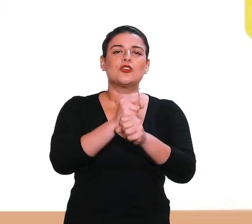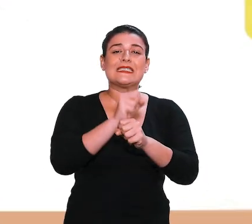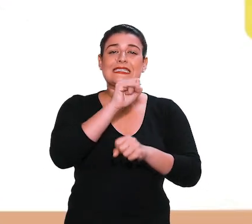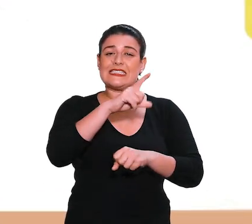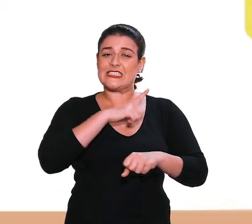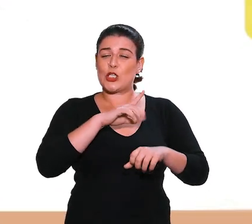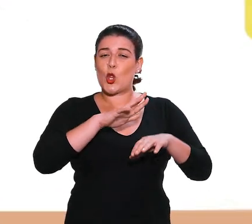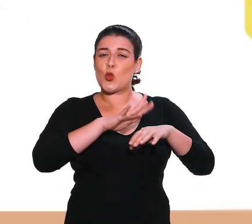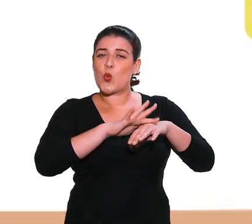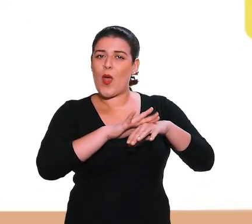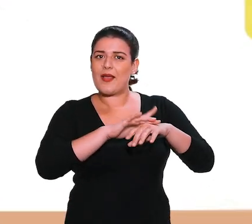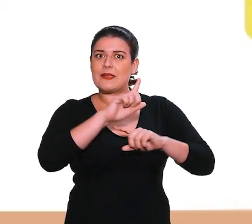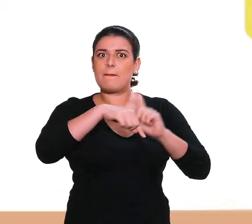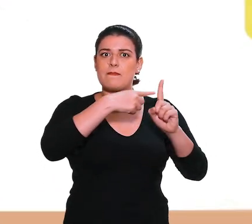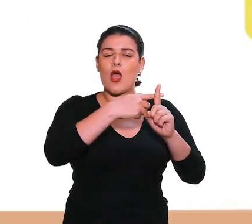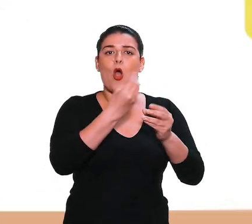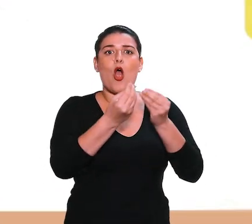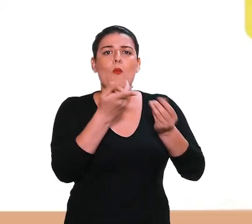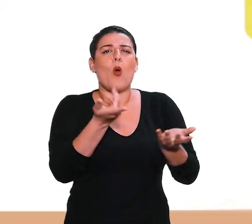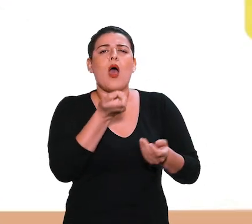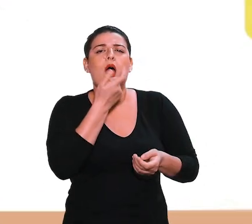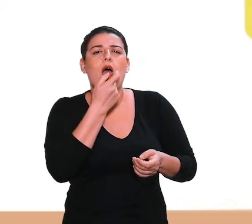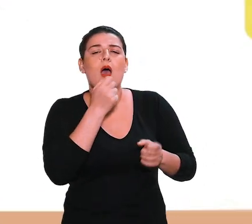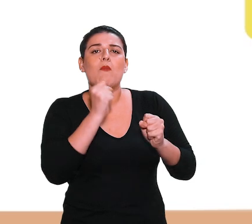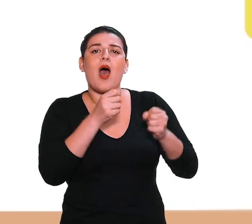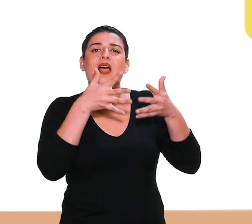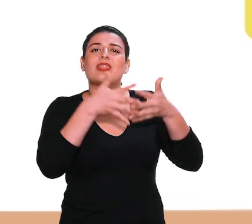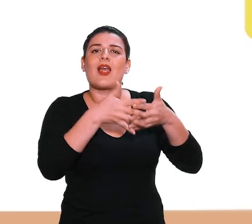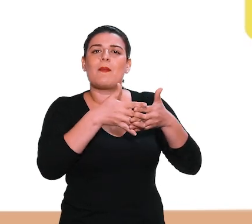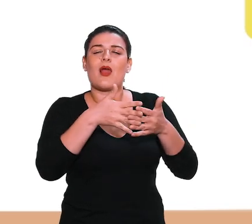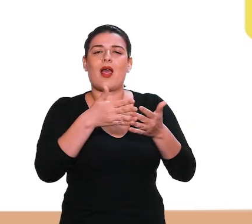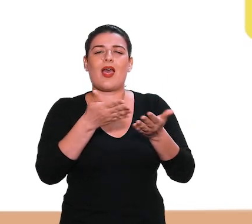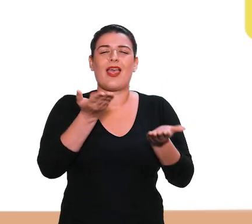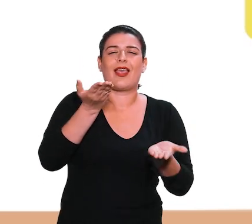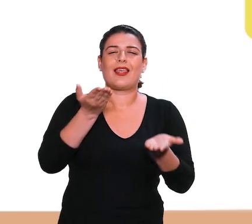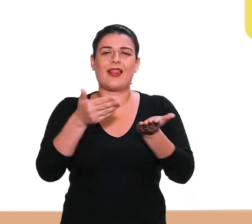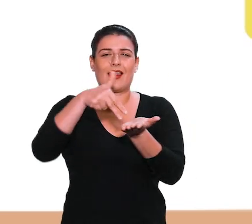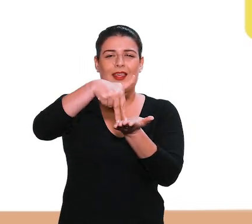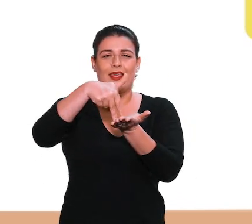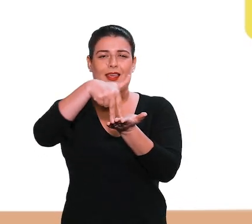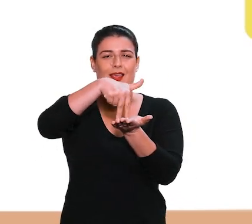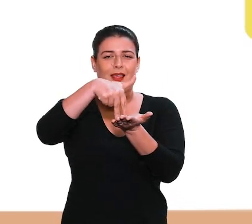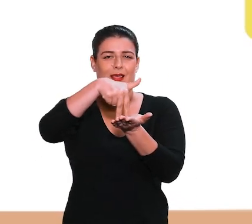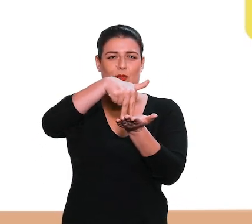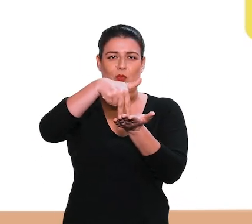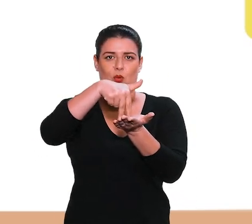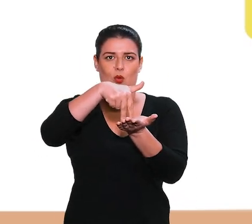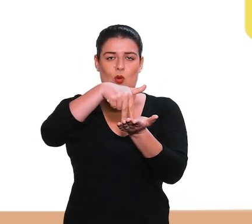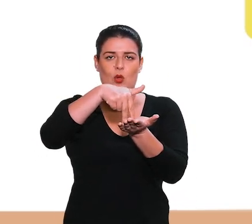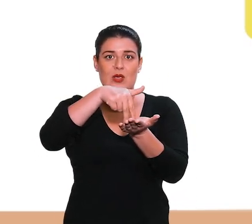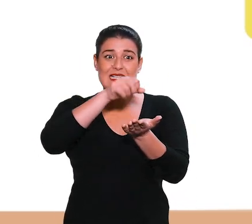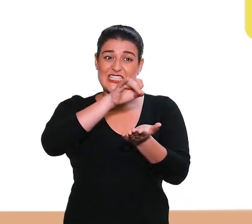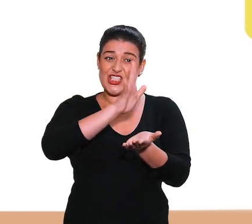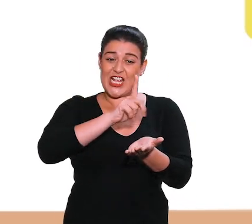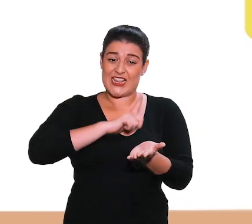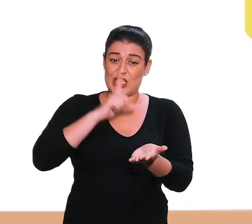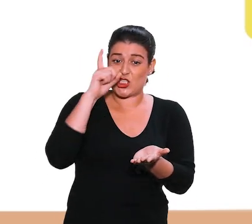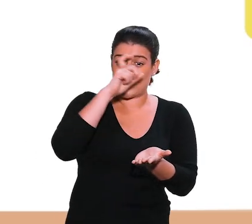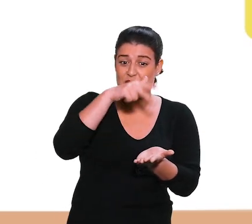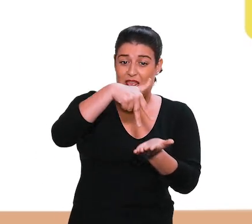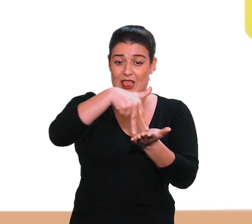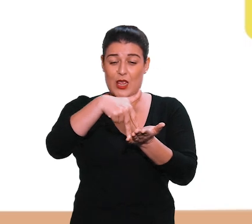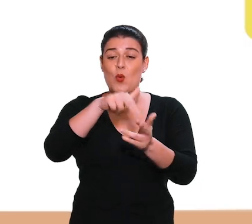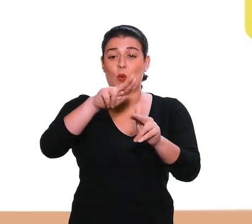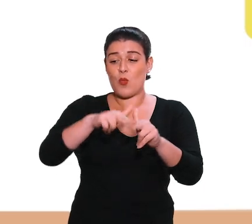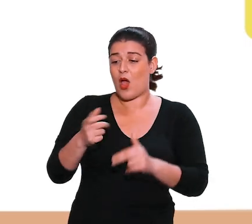doenças associadas, os medicamentos podem dificultar, por exemplo, o equilíbrio. E aí como que eu treino o equilíbrio de um paciente que já o próprio medicamento